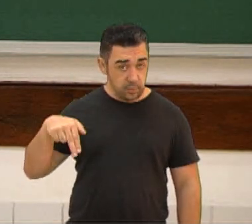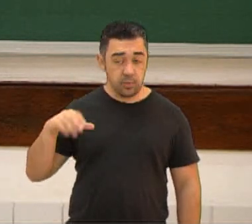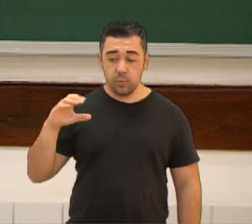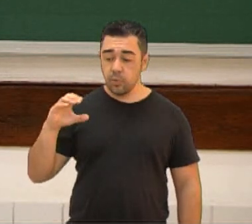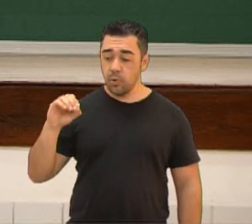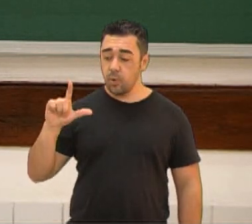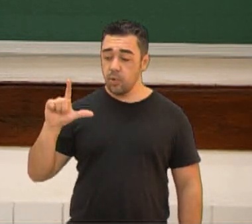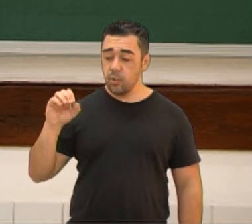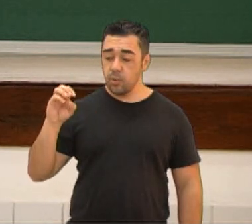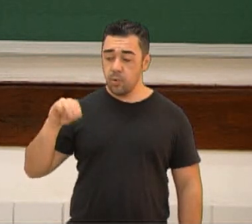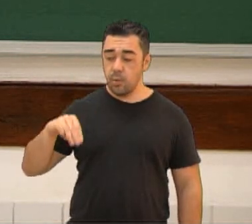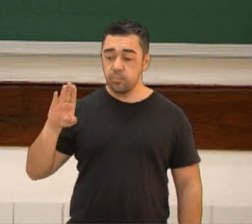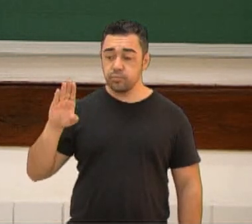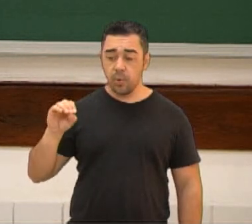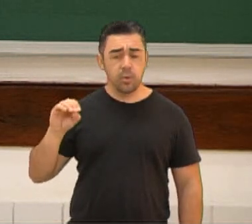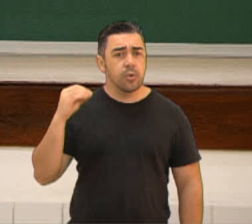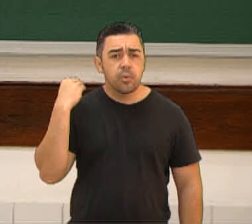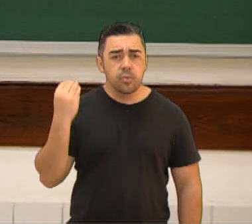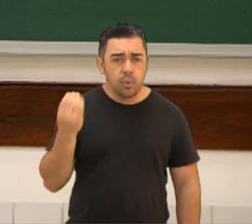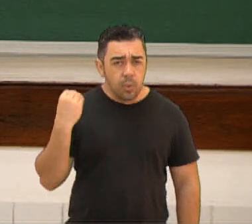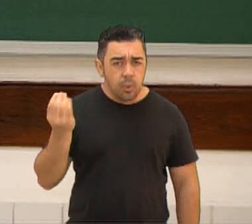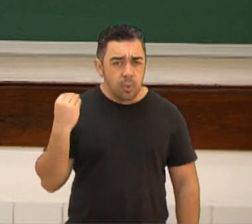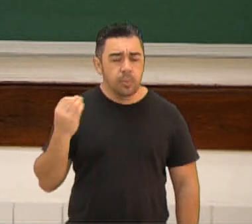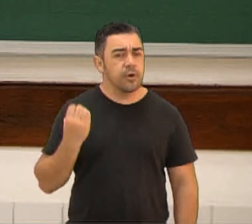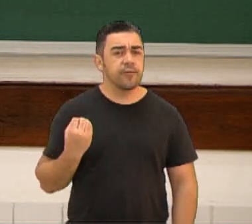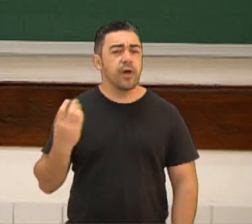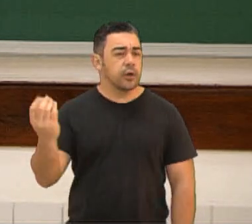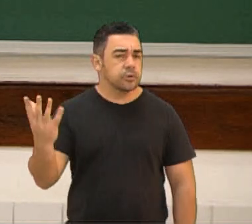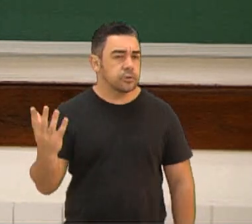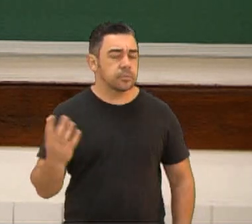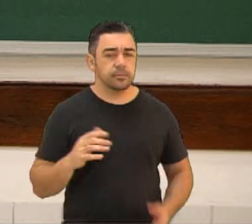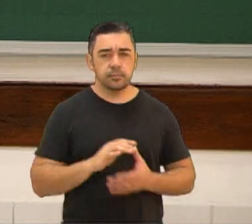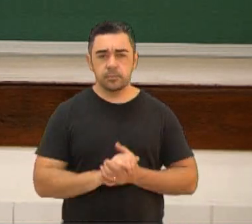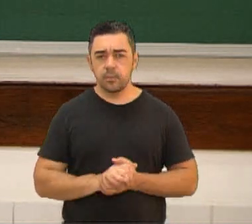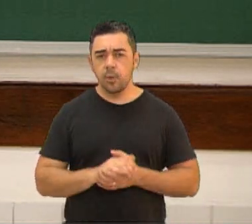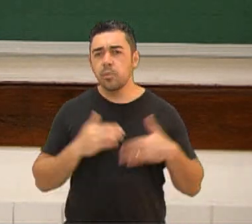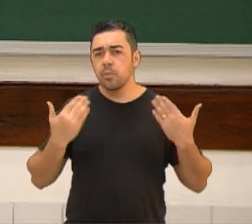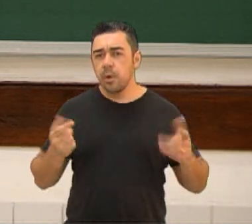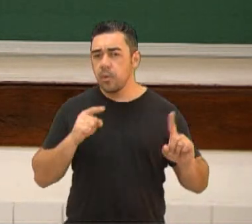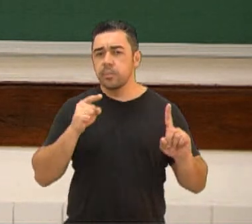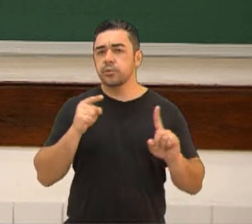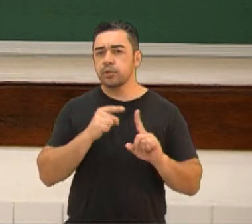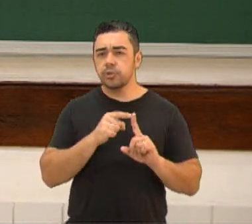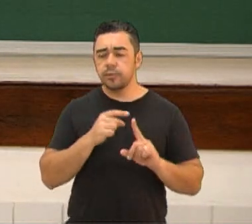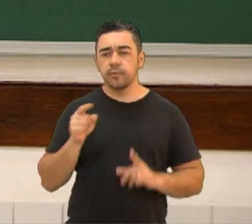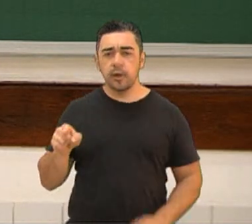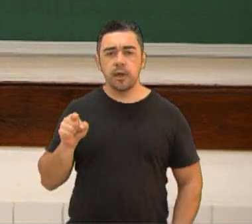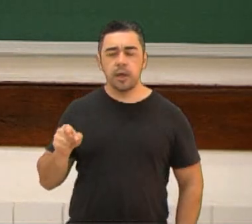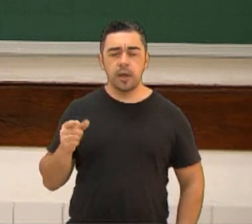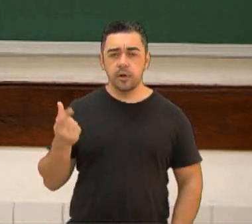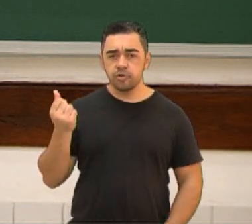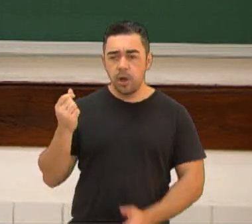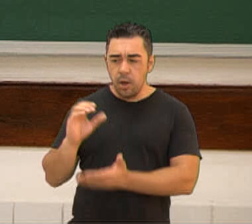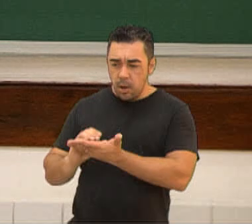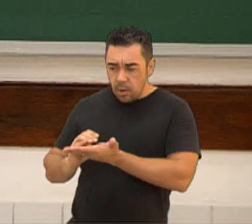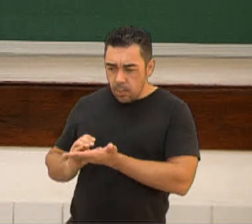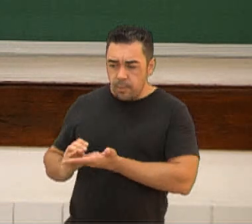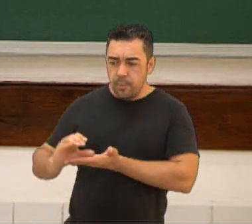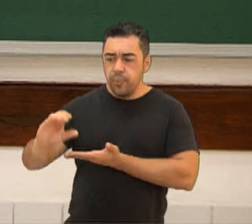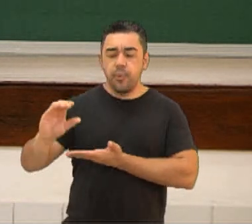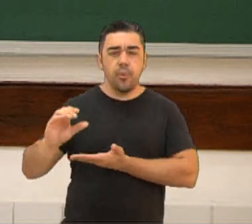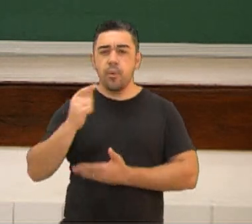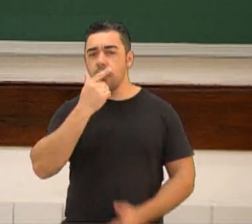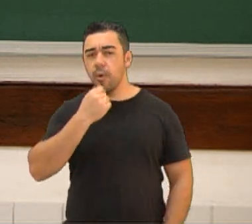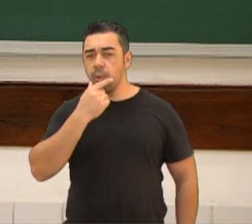essa viagem, né, do Cristóvão Colombo. Mas espera aí, qual era o objetivo deles financiarem a viagem do